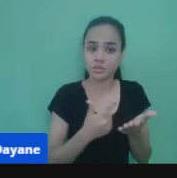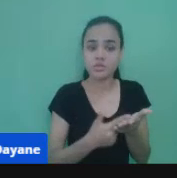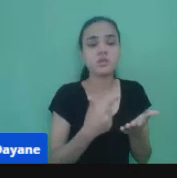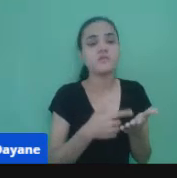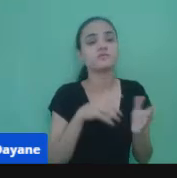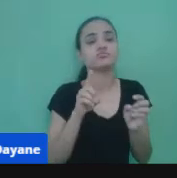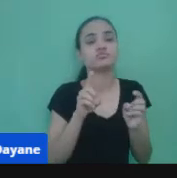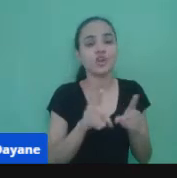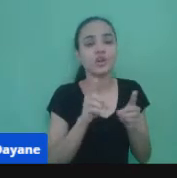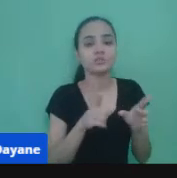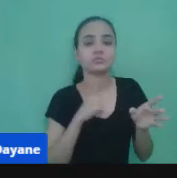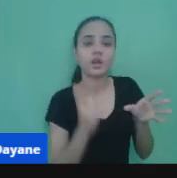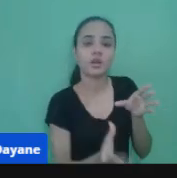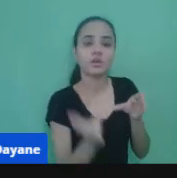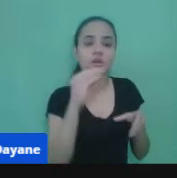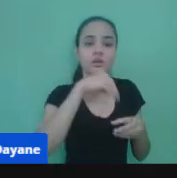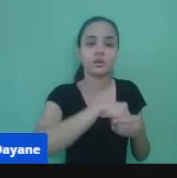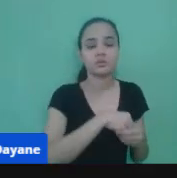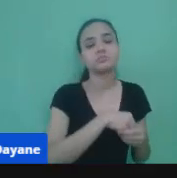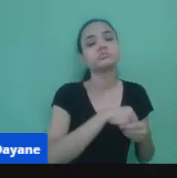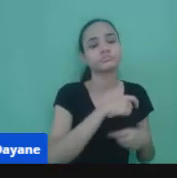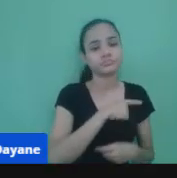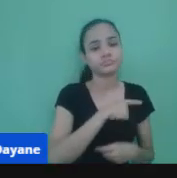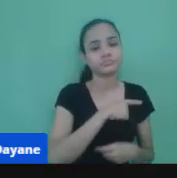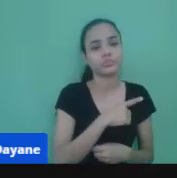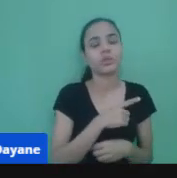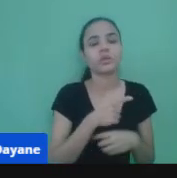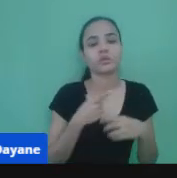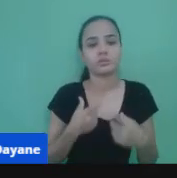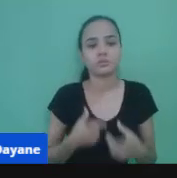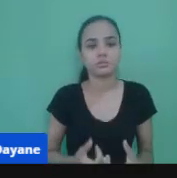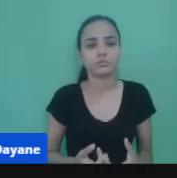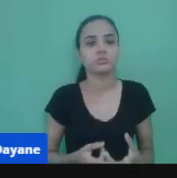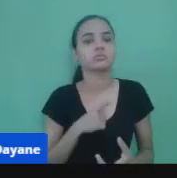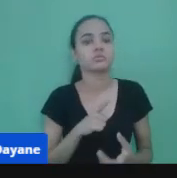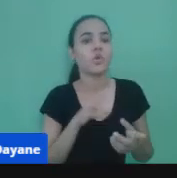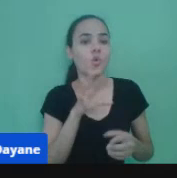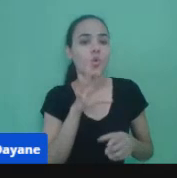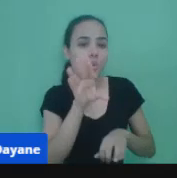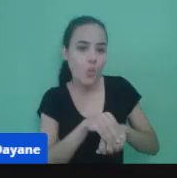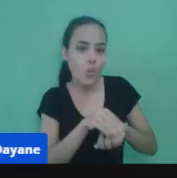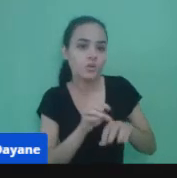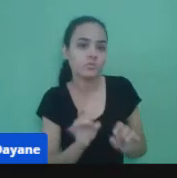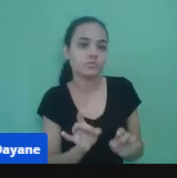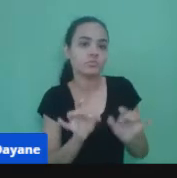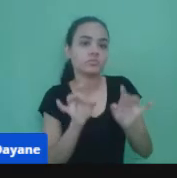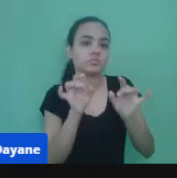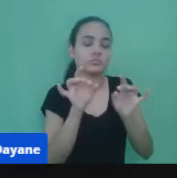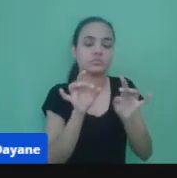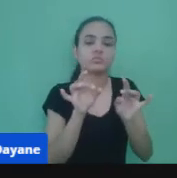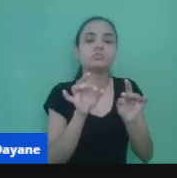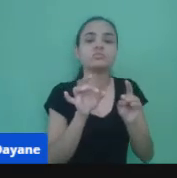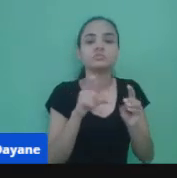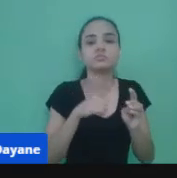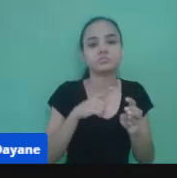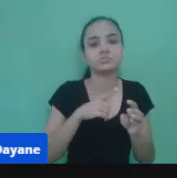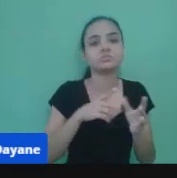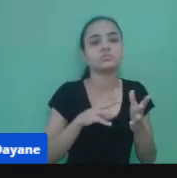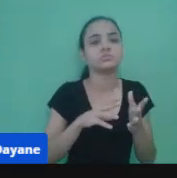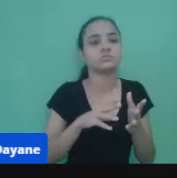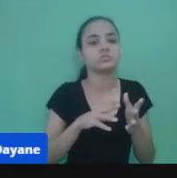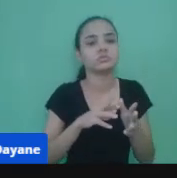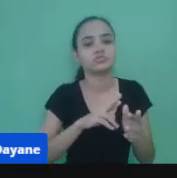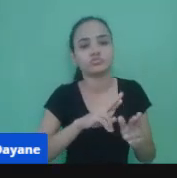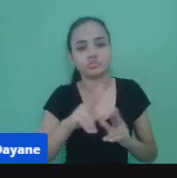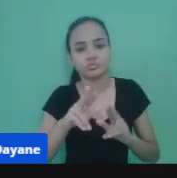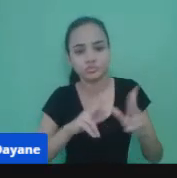lá, peguei os conhecimentos específicos, aqui no caso do 7º ano, né? Formação e características do território, diversidade de paisagens,